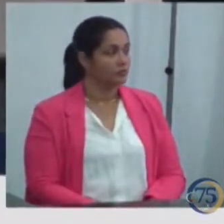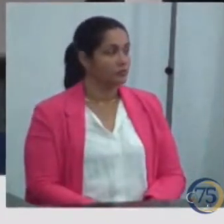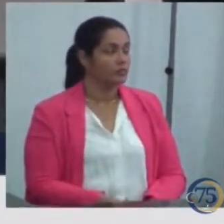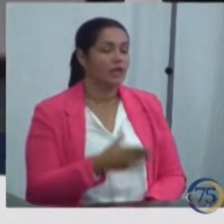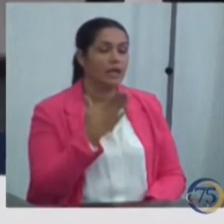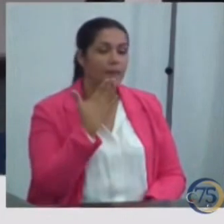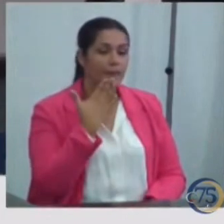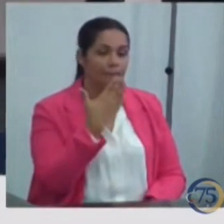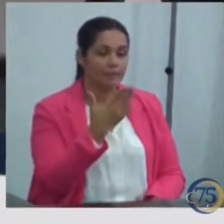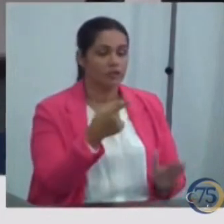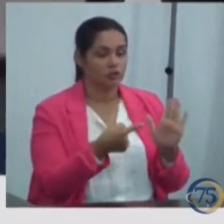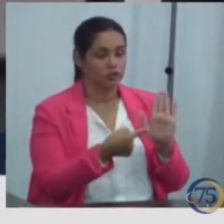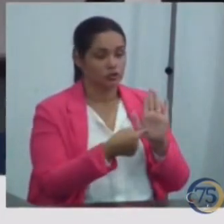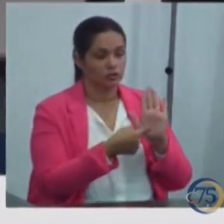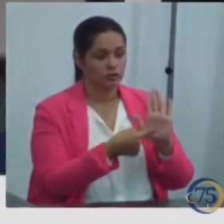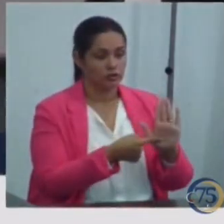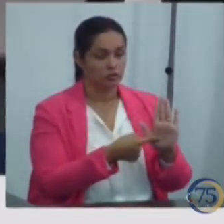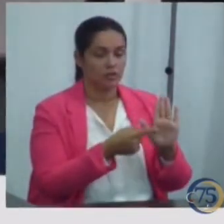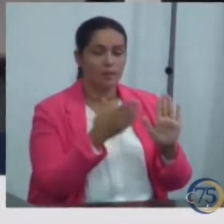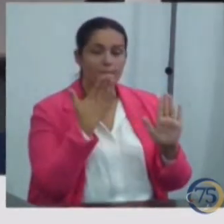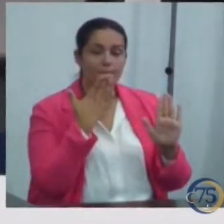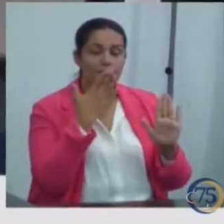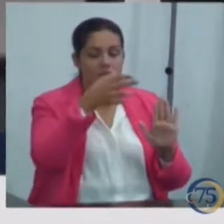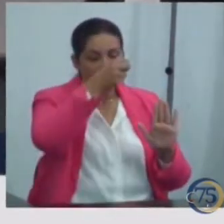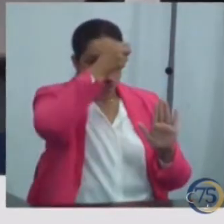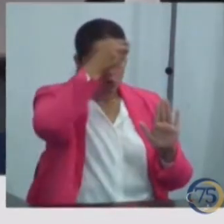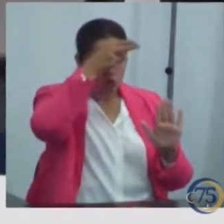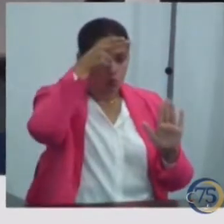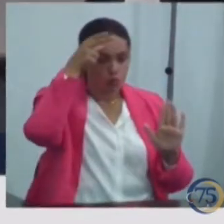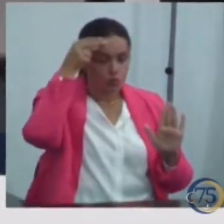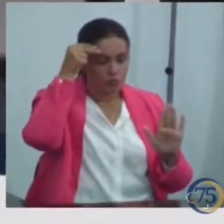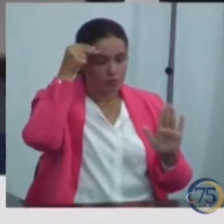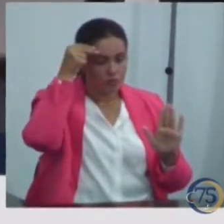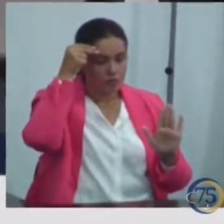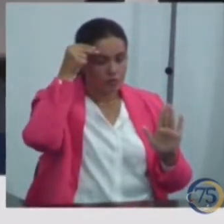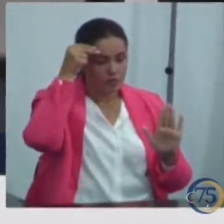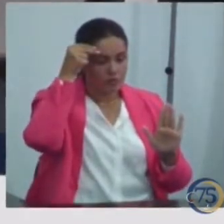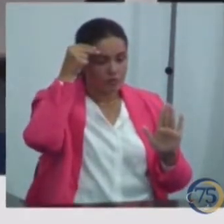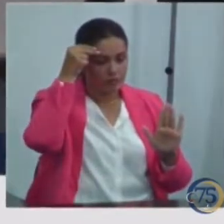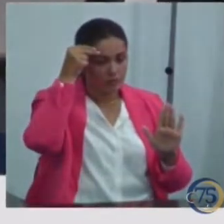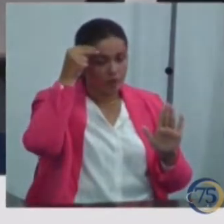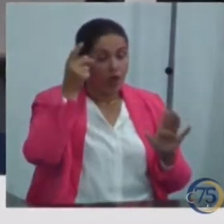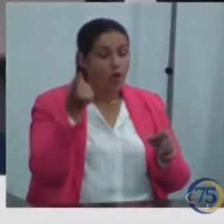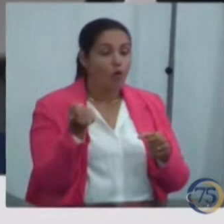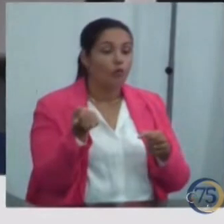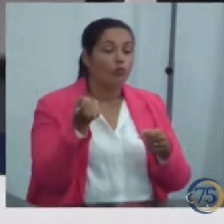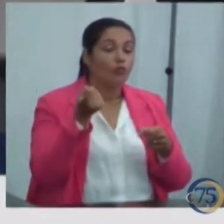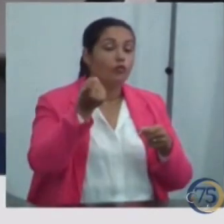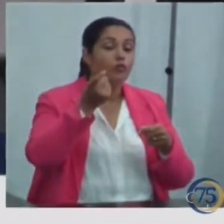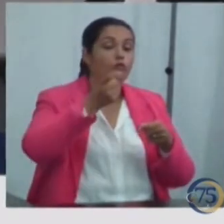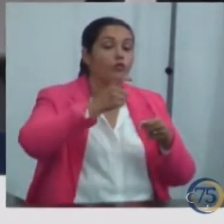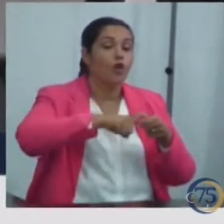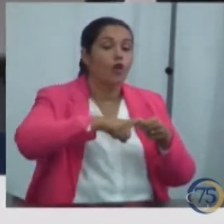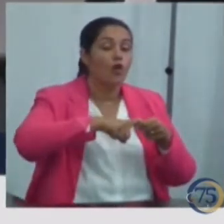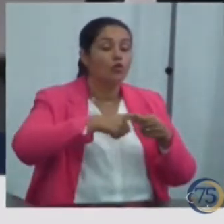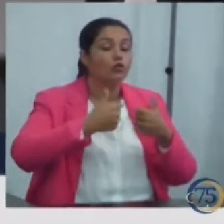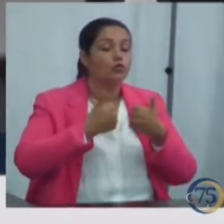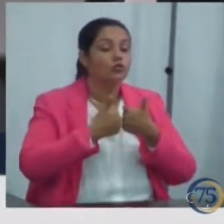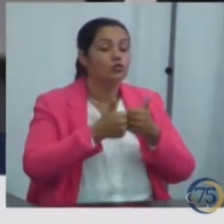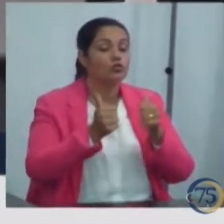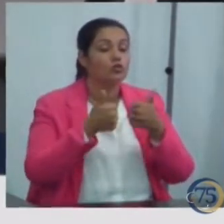indicação solicitando do prefeito para que retome o transporte